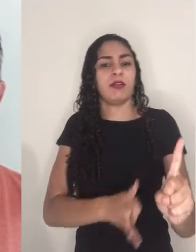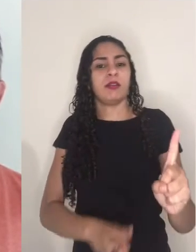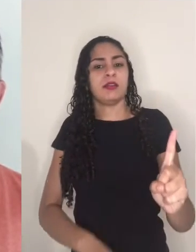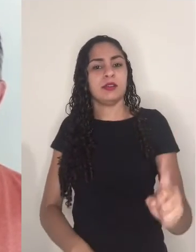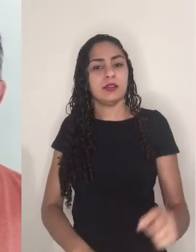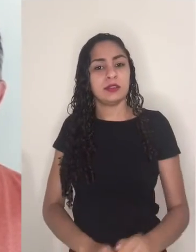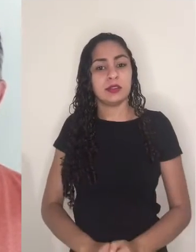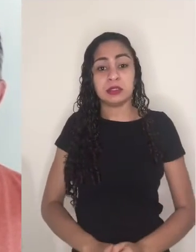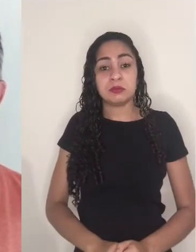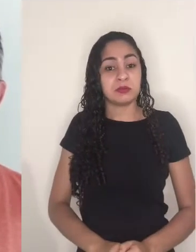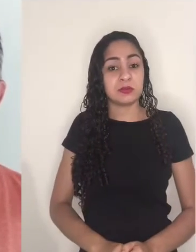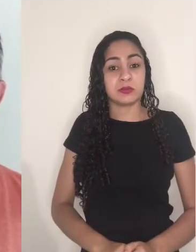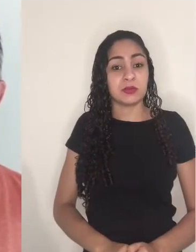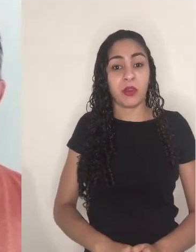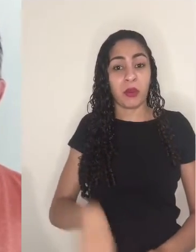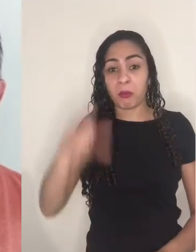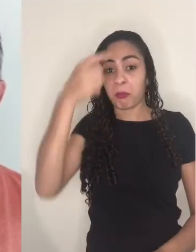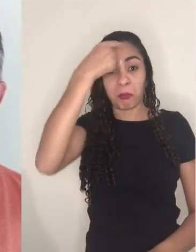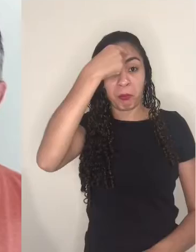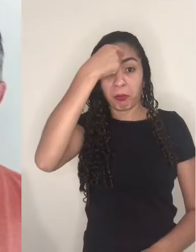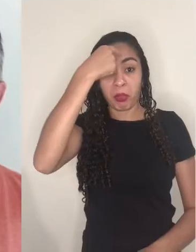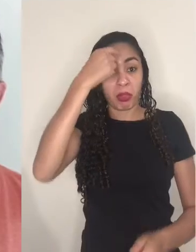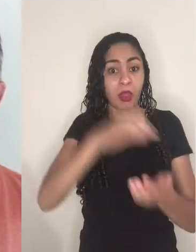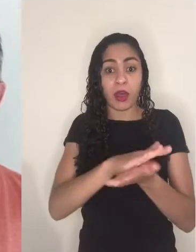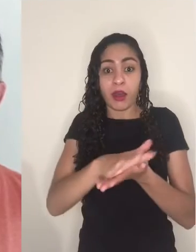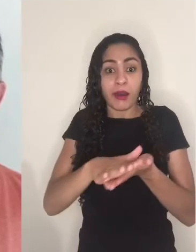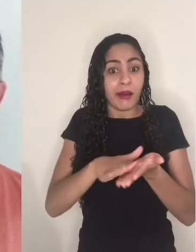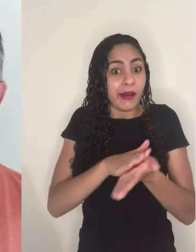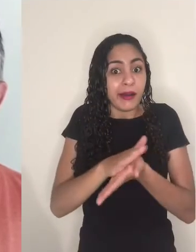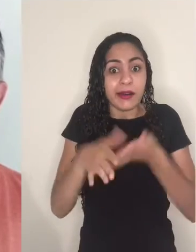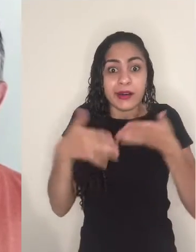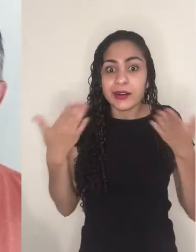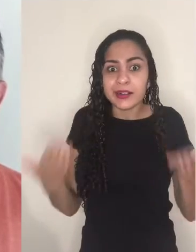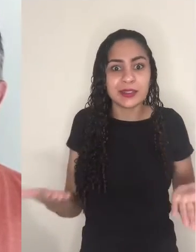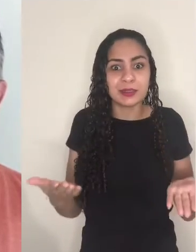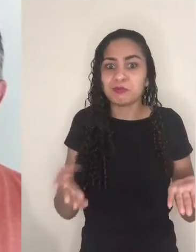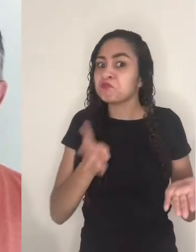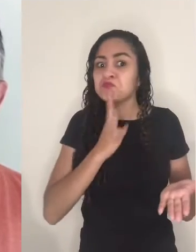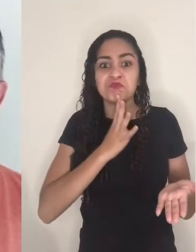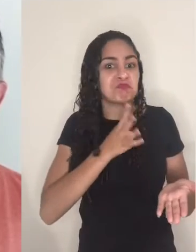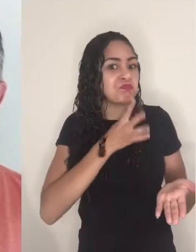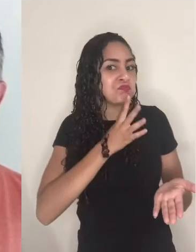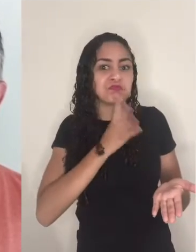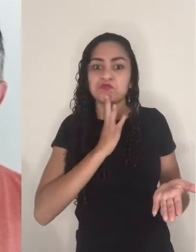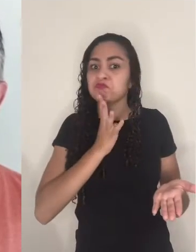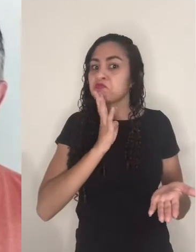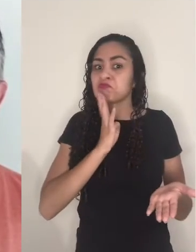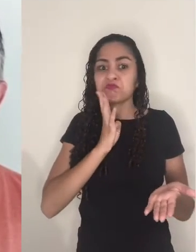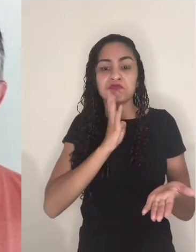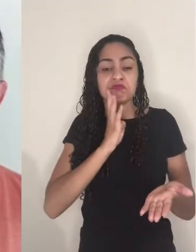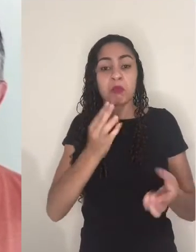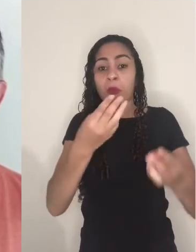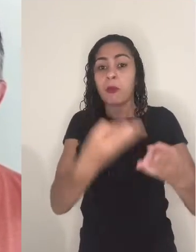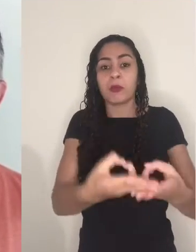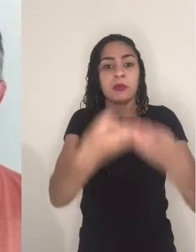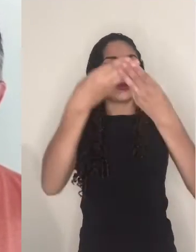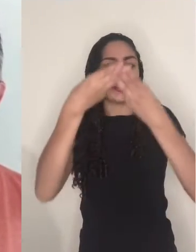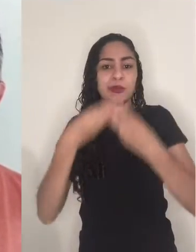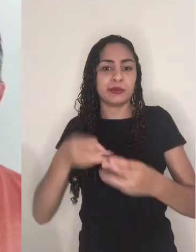serem devidamente conhecedores das causas ou